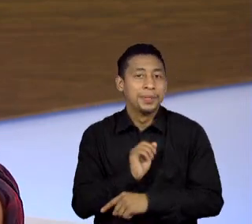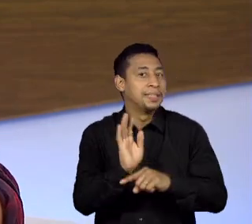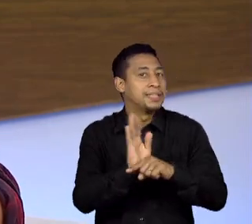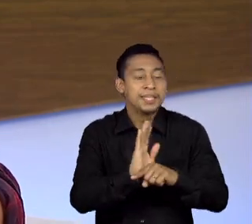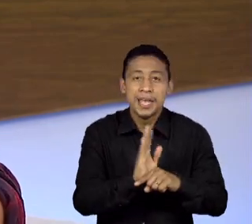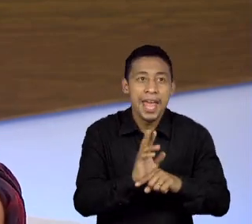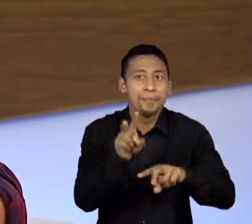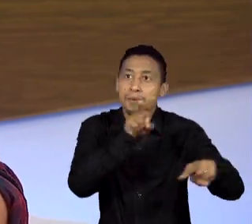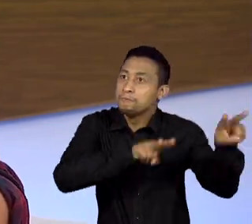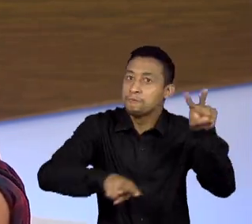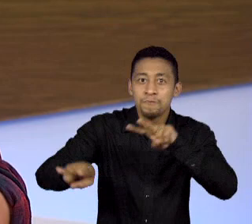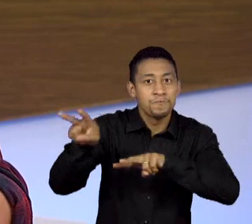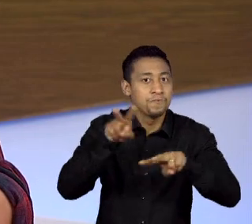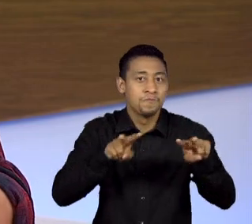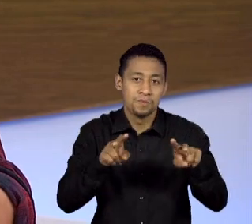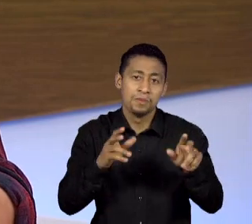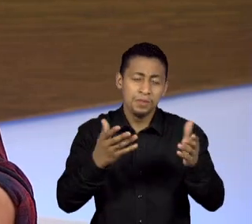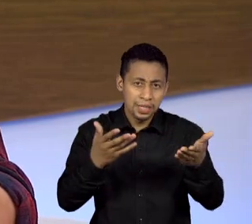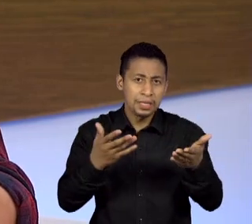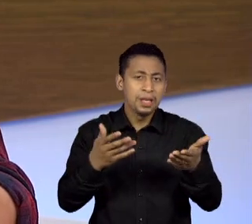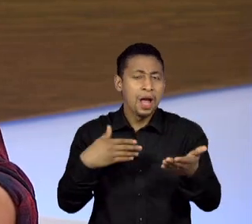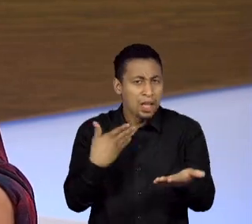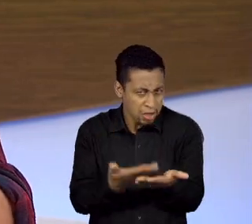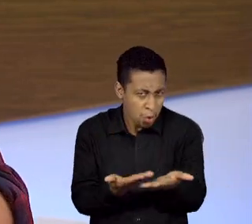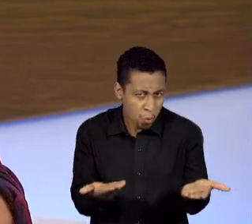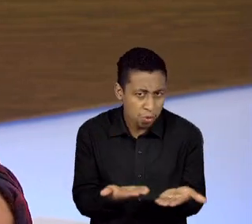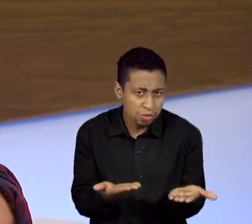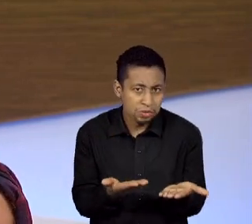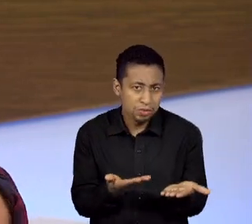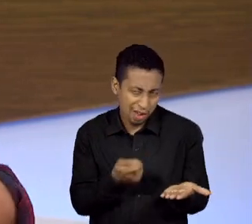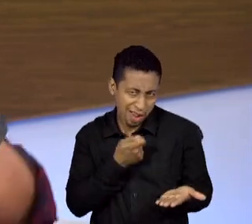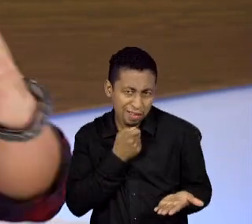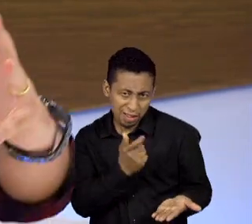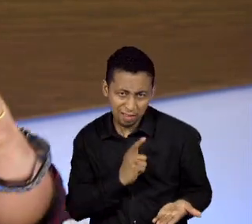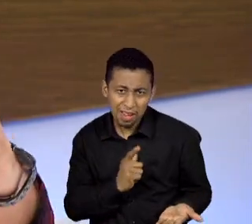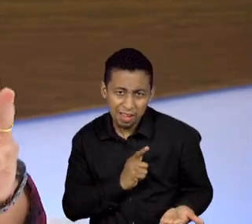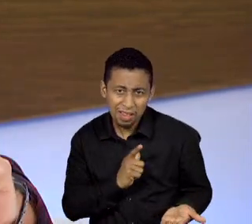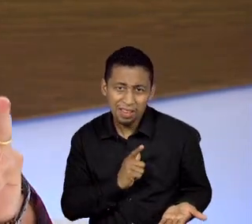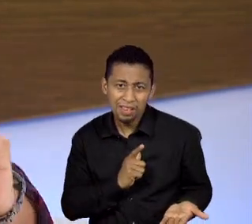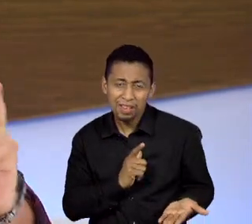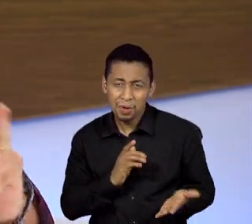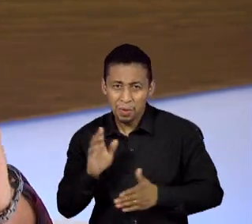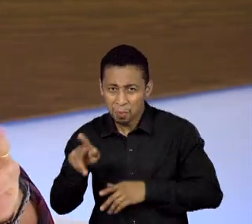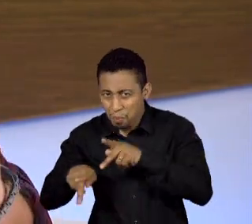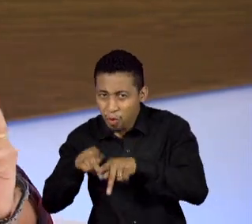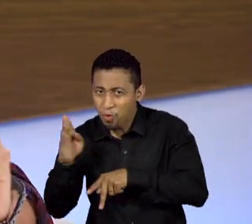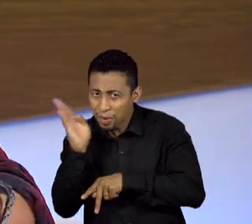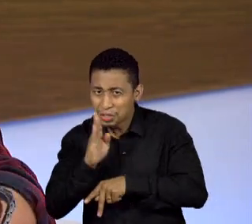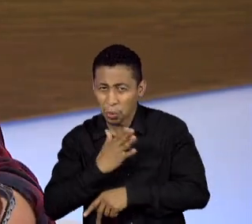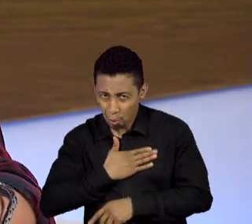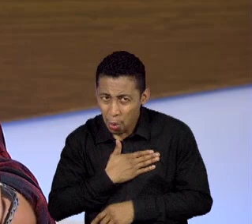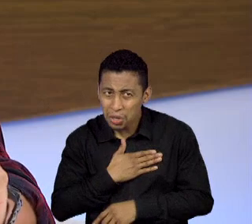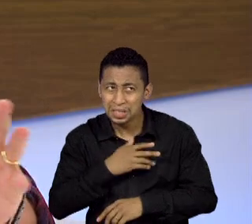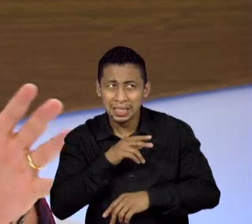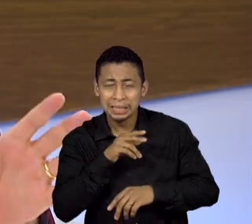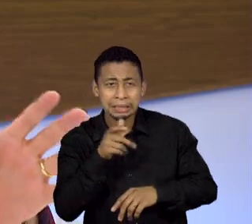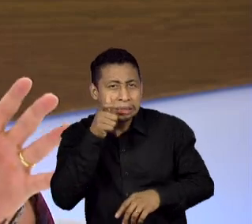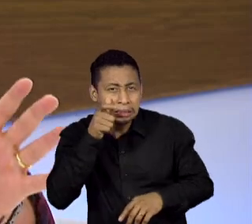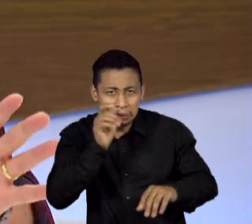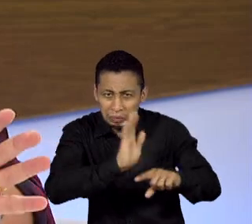Será que esse amor ainda existe? Porque eu fico pensando que quem tem hoje entre 20 e 35